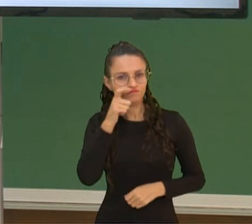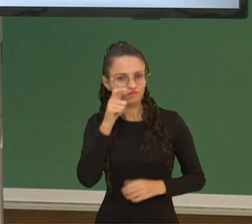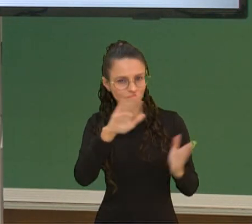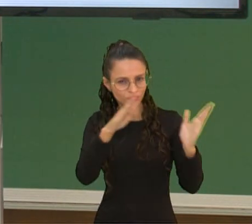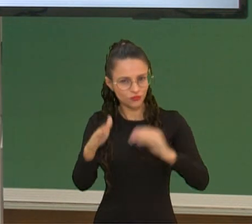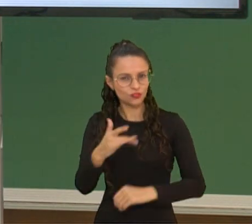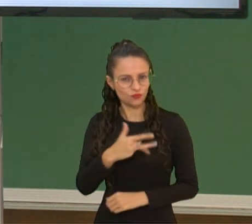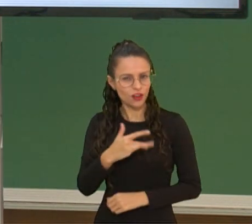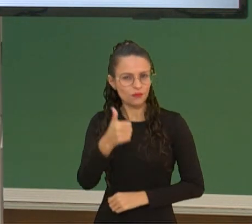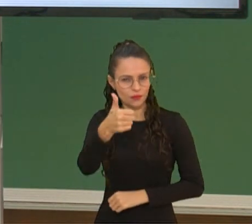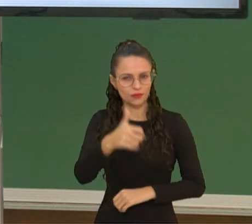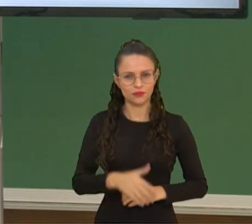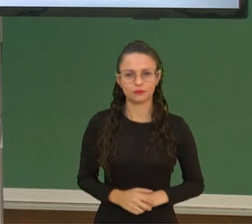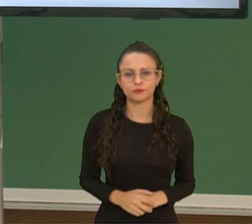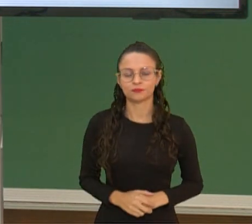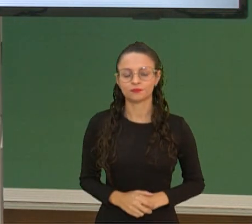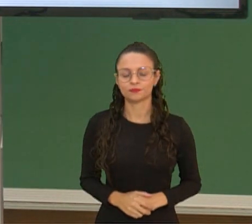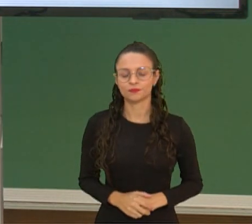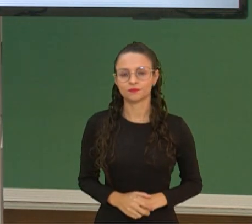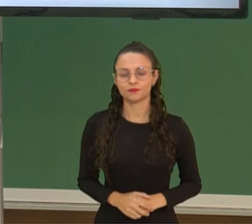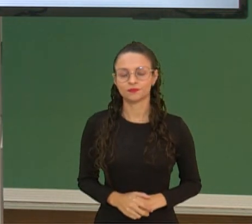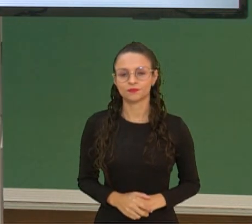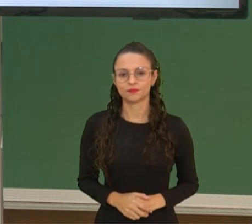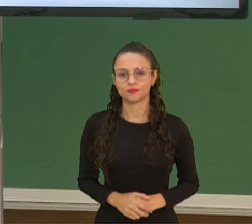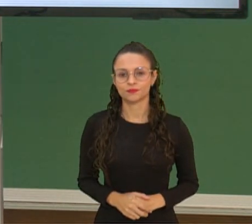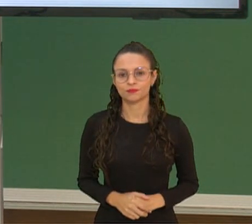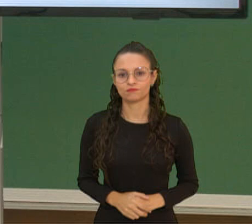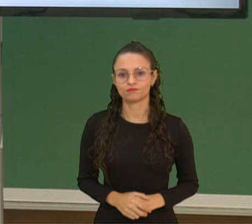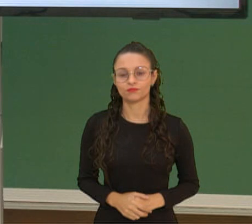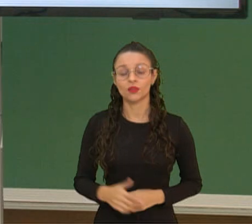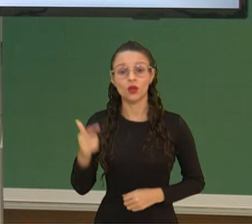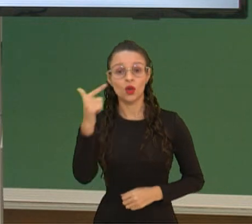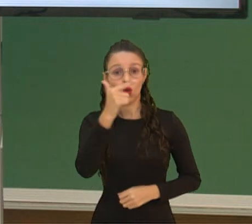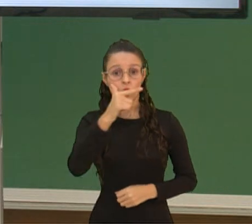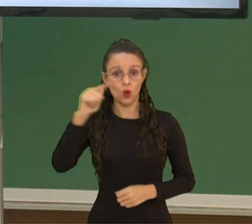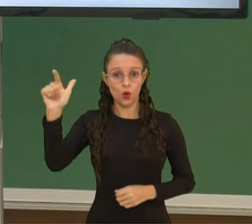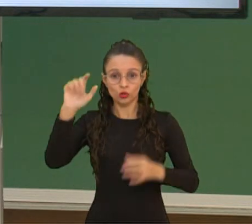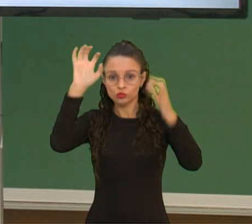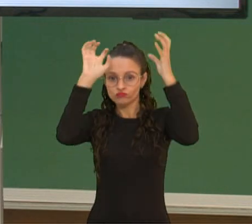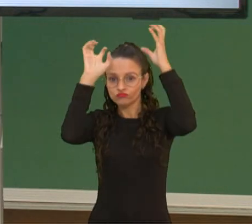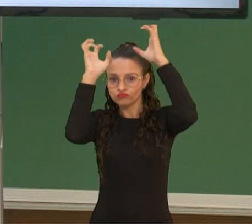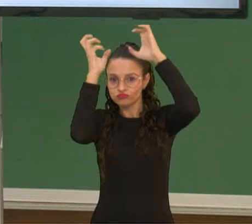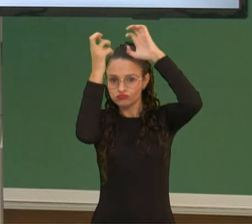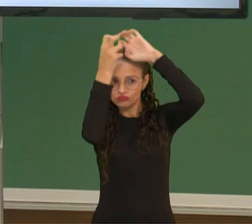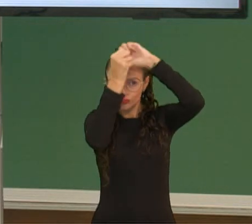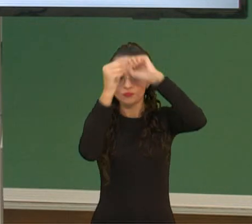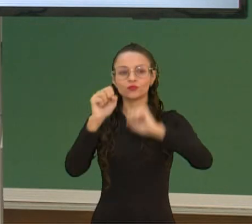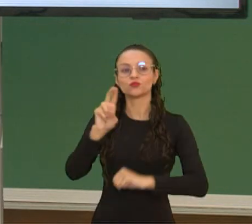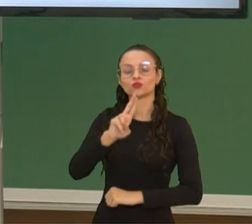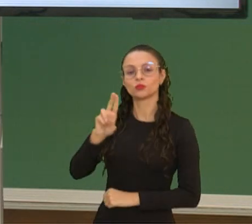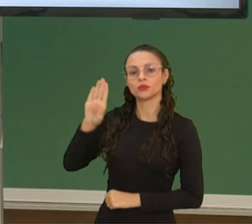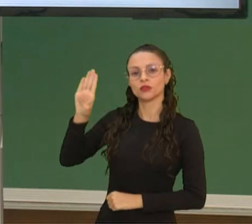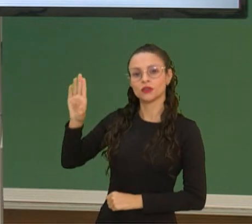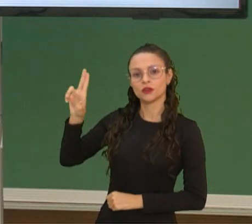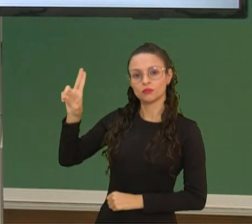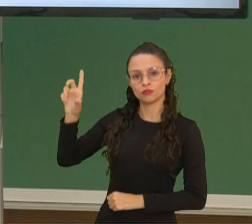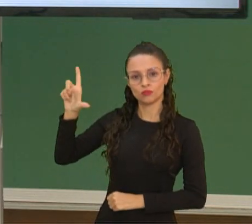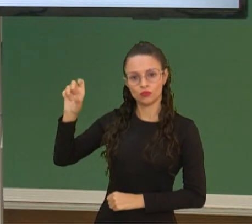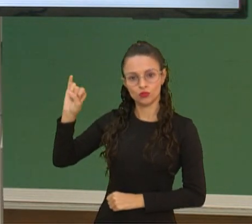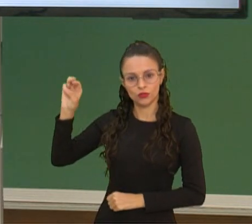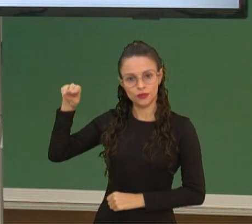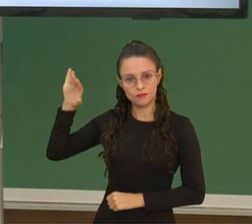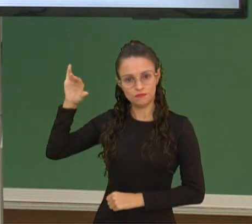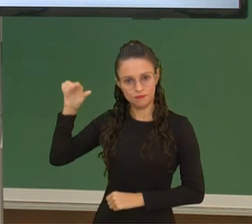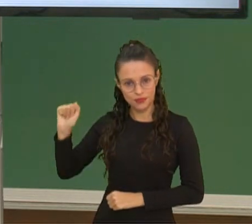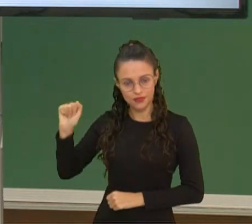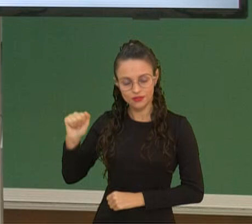lá que vale a pena o outro transtorno é a bulimia a bulimia